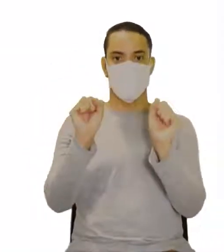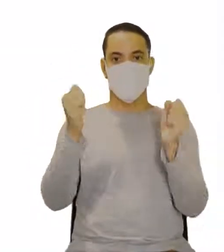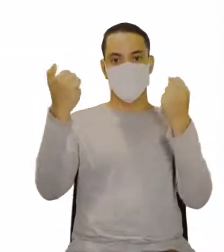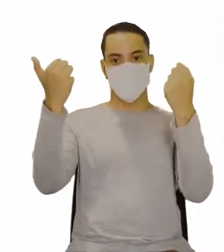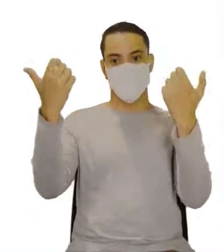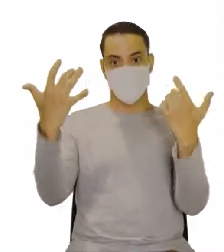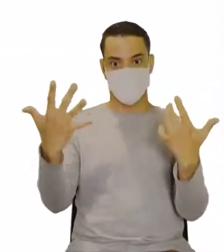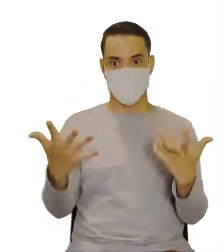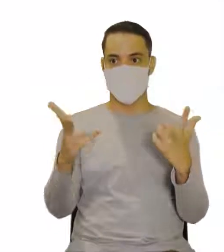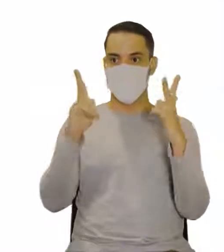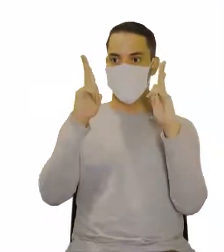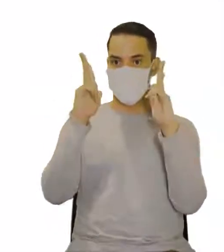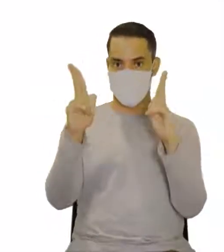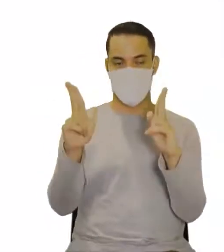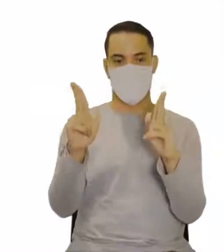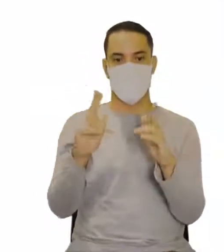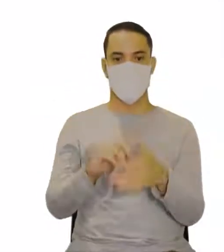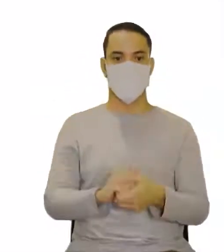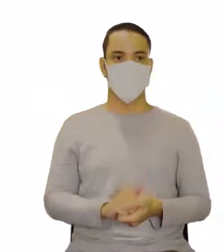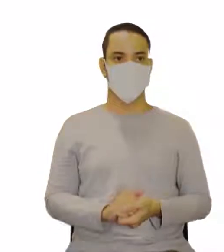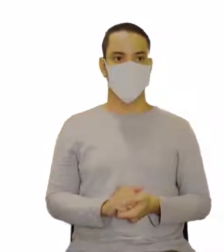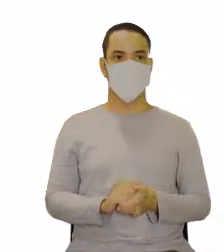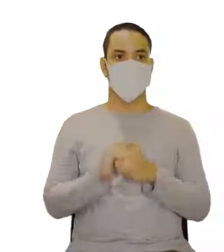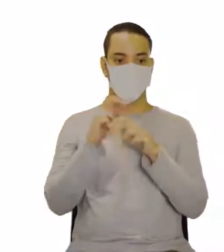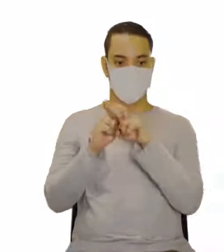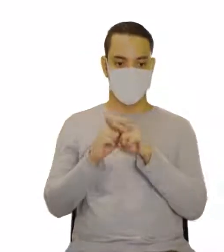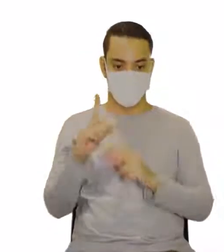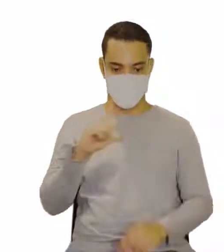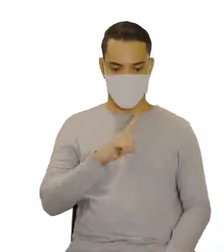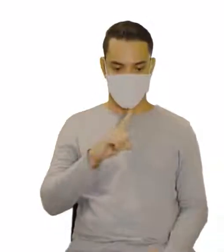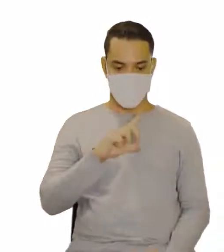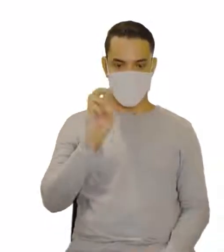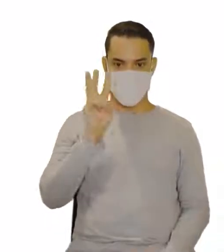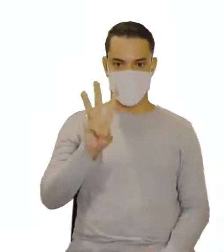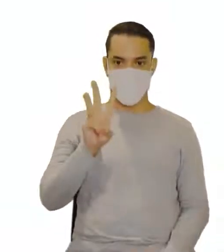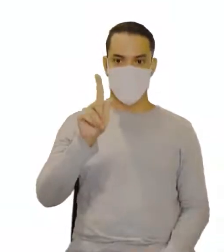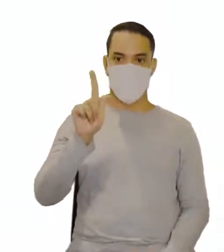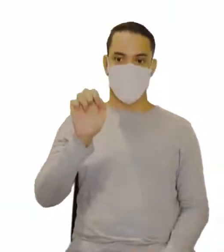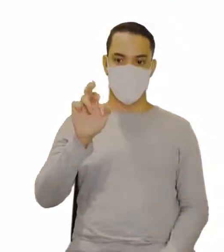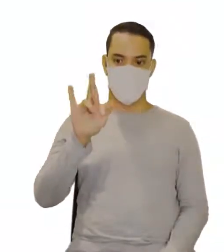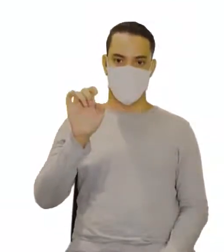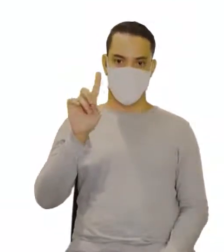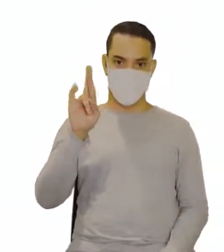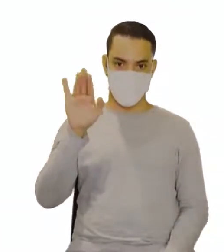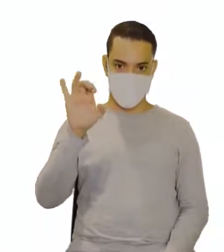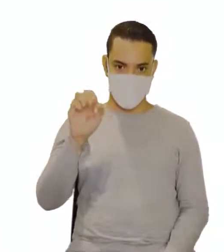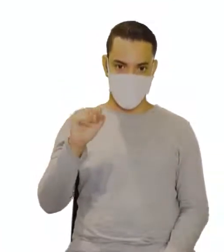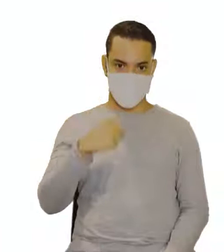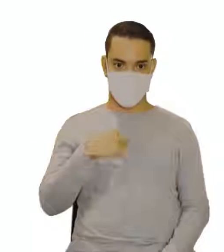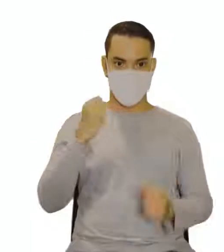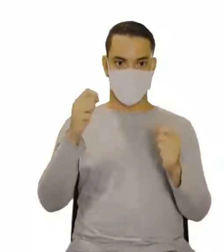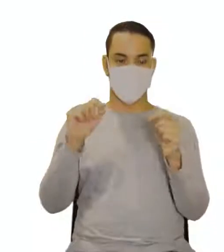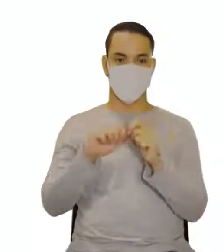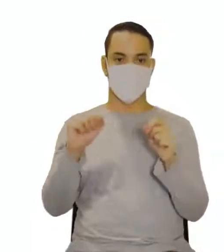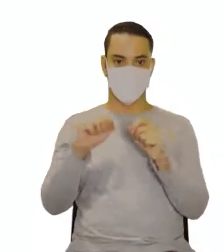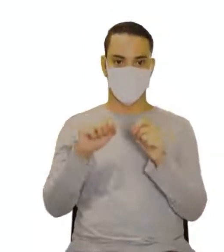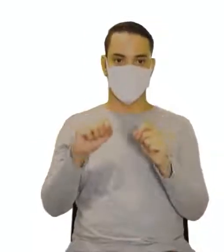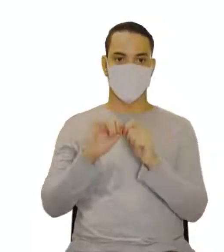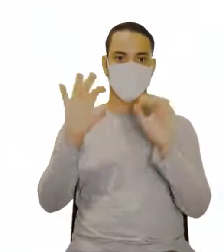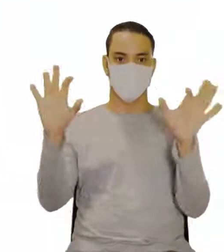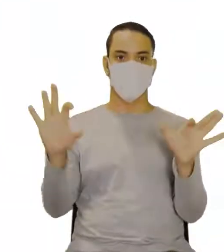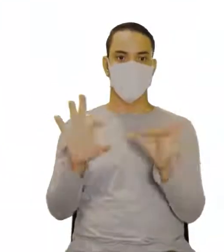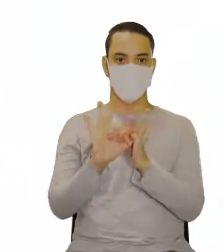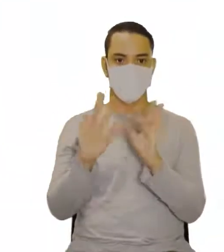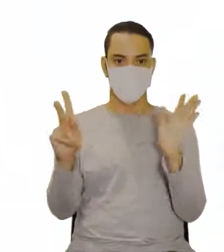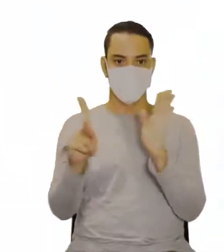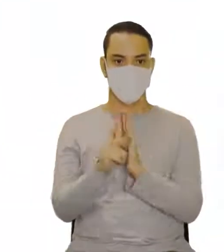o equivalente dessa associação. Então, se eu tenho lá 3 geradores, eu posso fazer essa equivalência